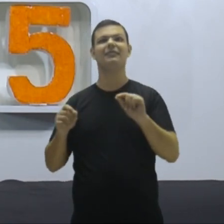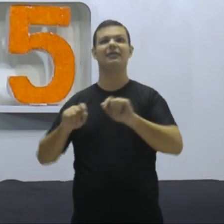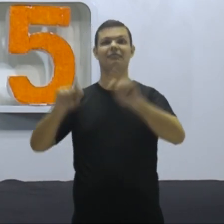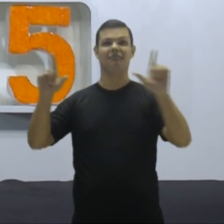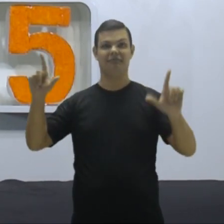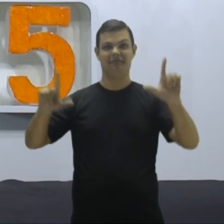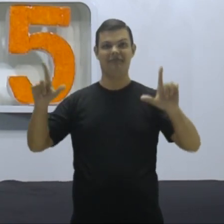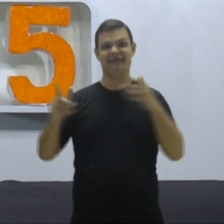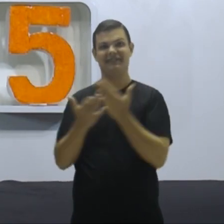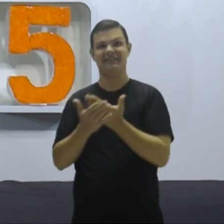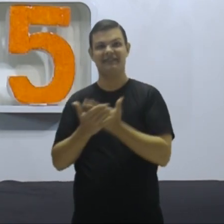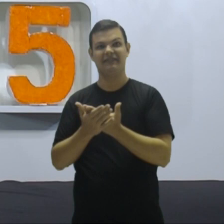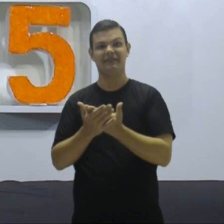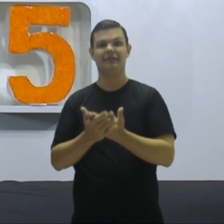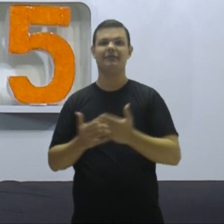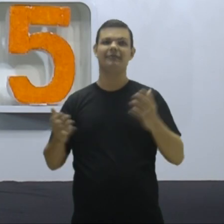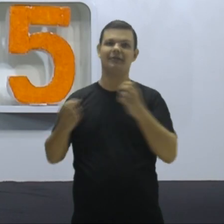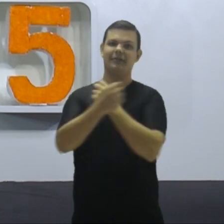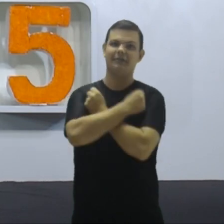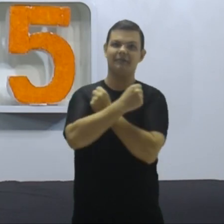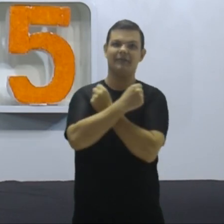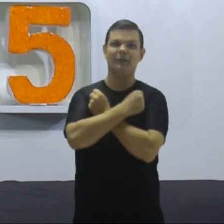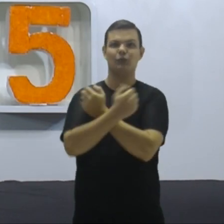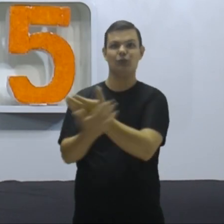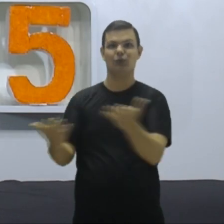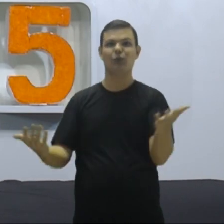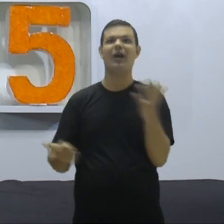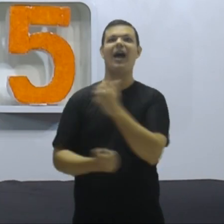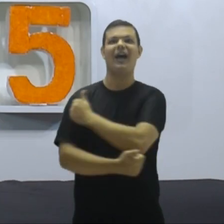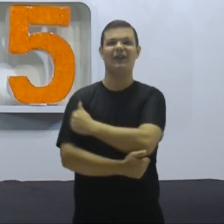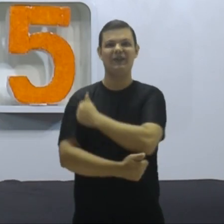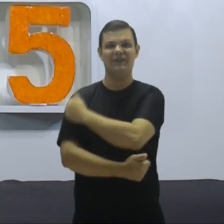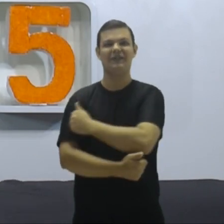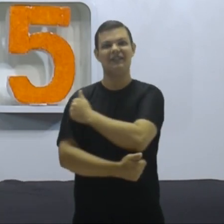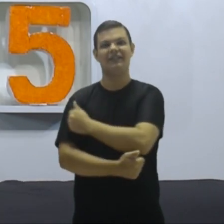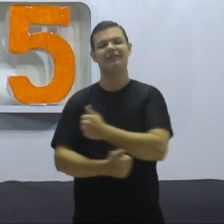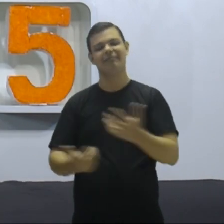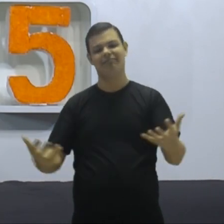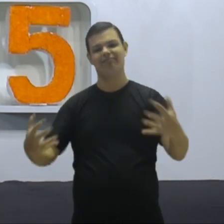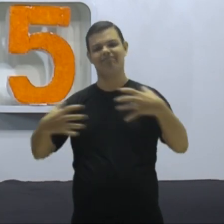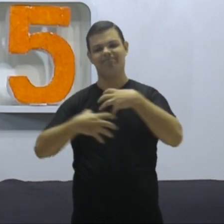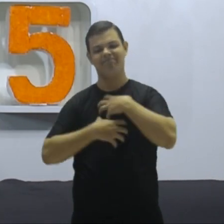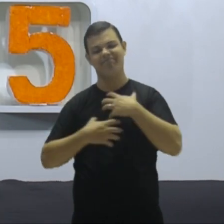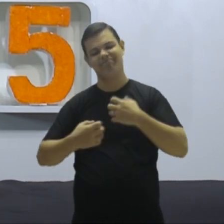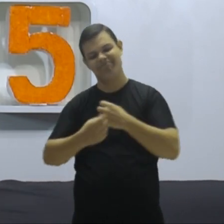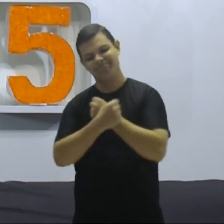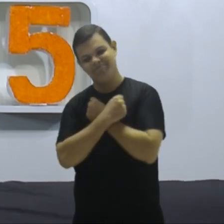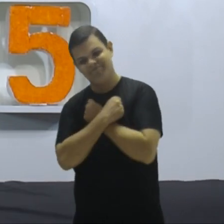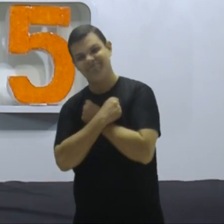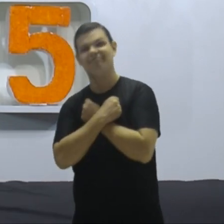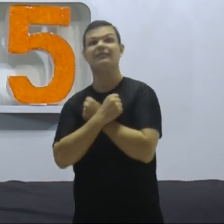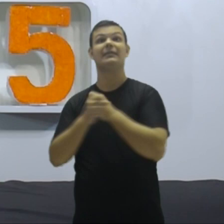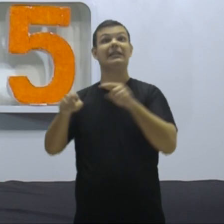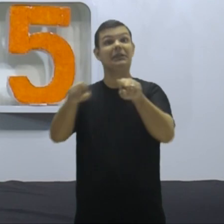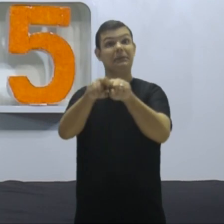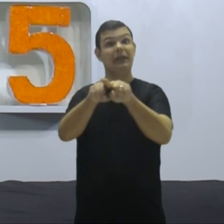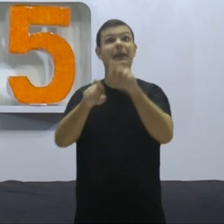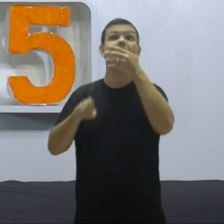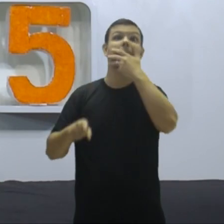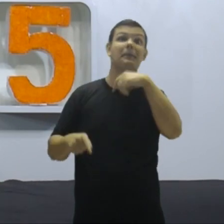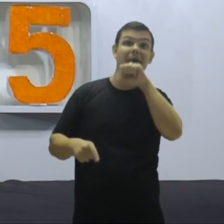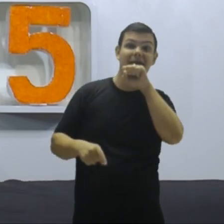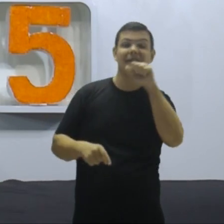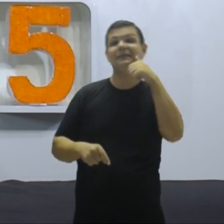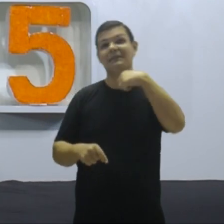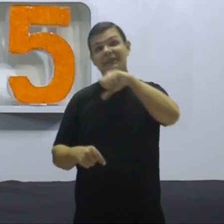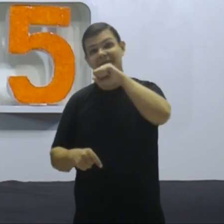teleaula. Quero mandar um forte abraço aos nossos alunos, sintam-se acolhidos por nós, dar um abraço também nos pais dos alunos que